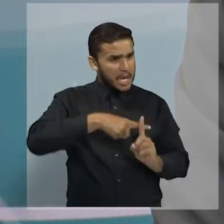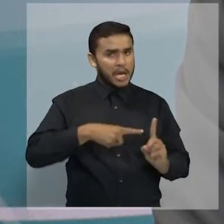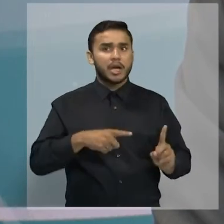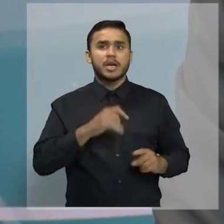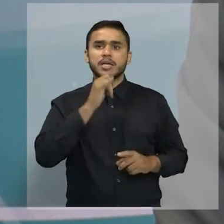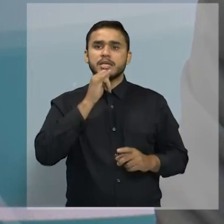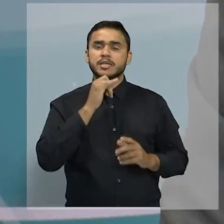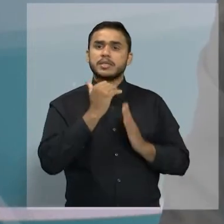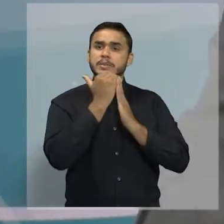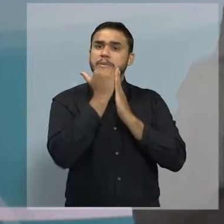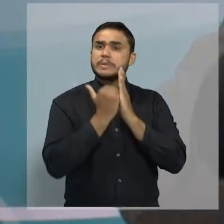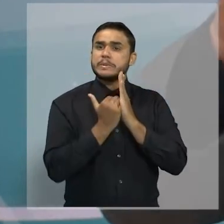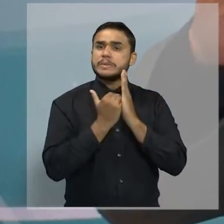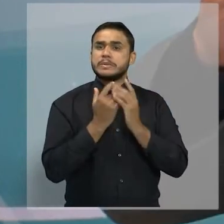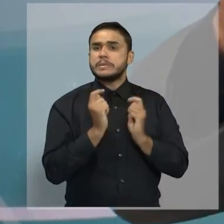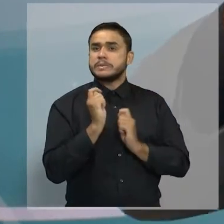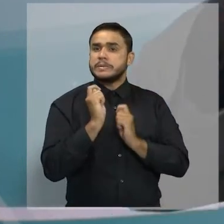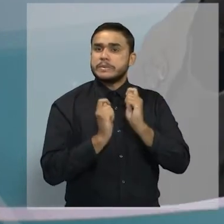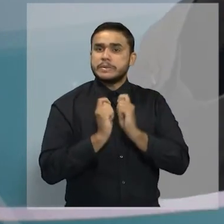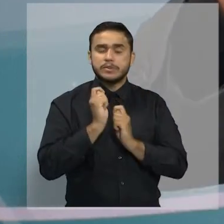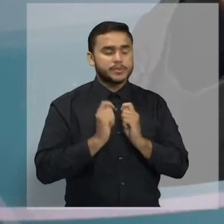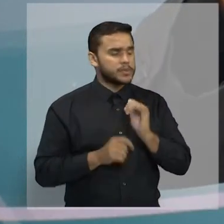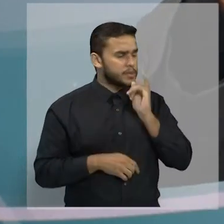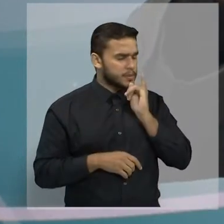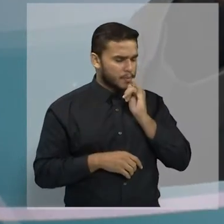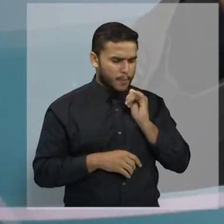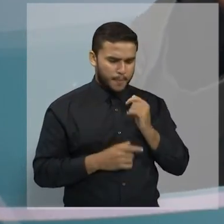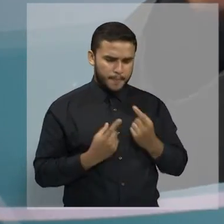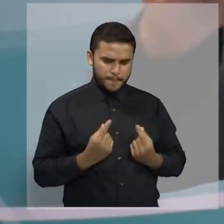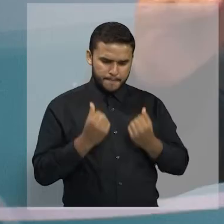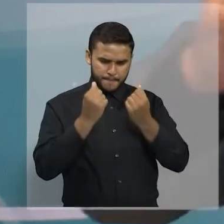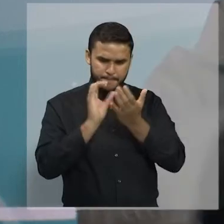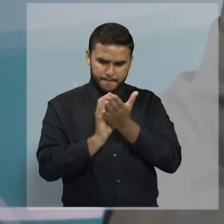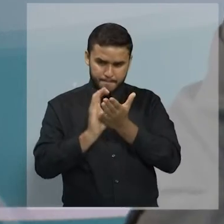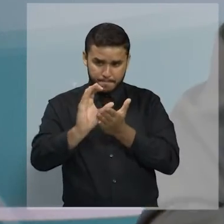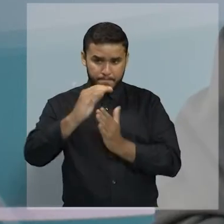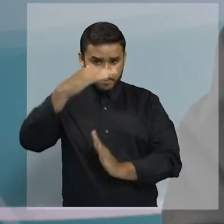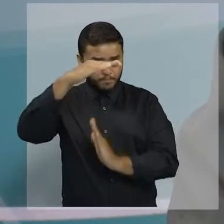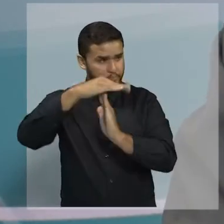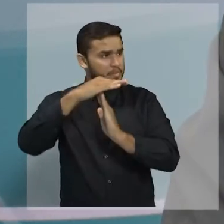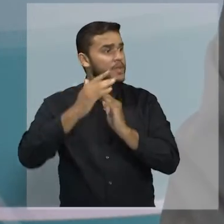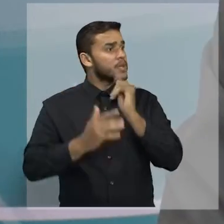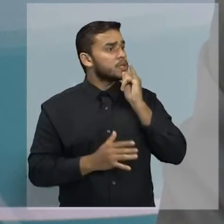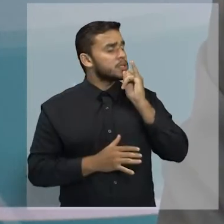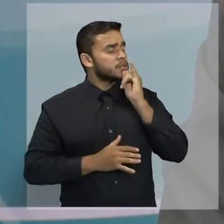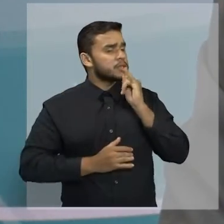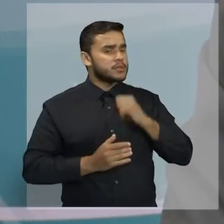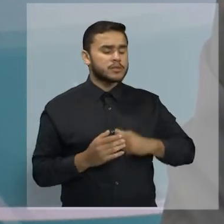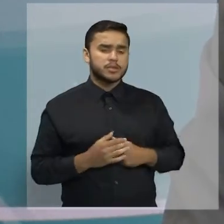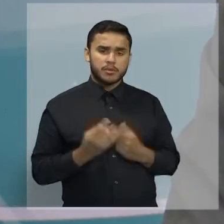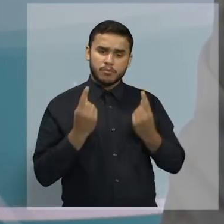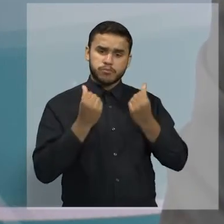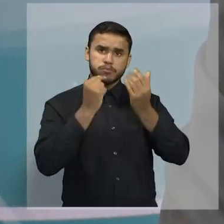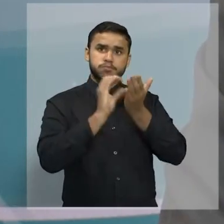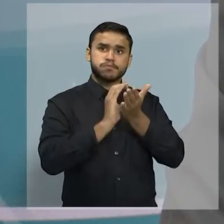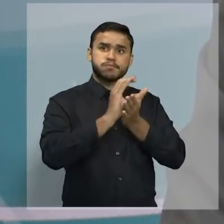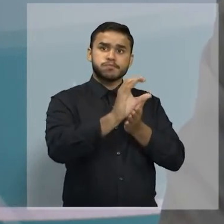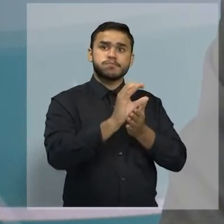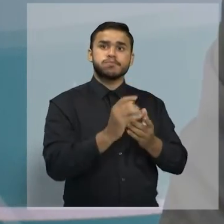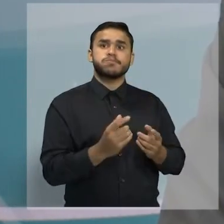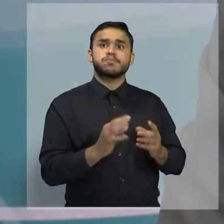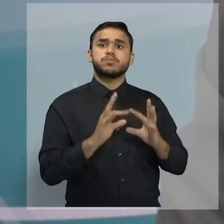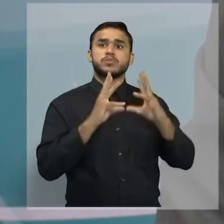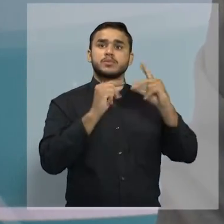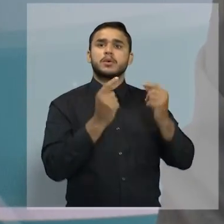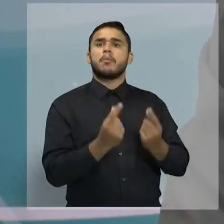né? A gente tem teto para gasto na área social, mas a gente não tem teto, por exemplo, para o gasto do